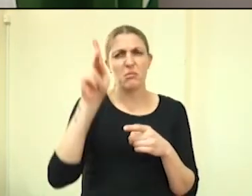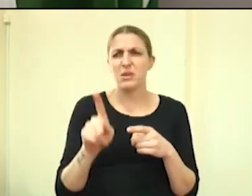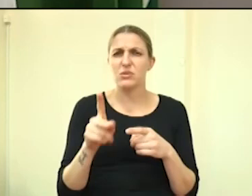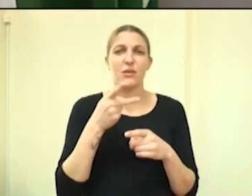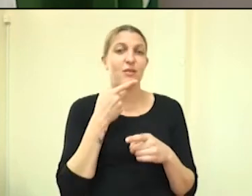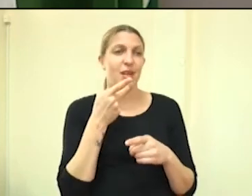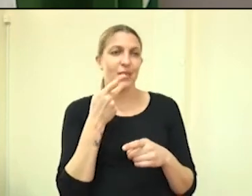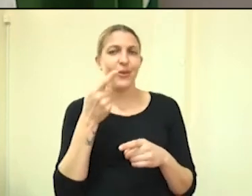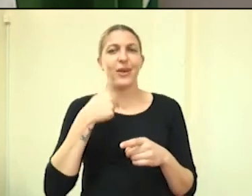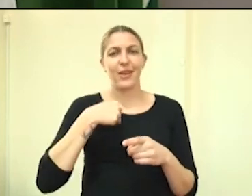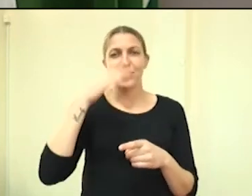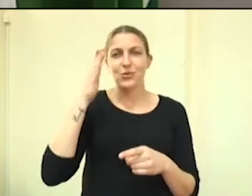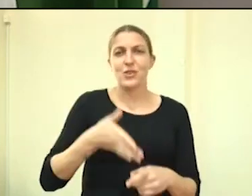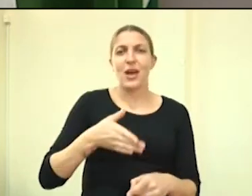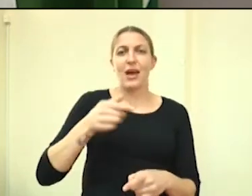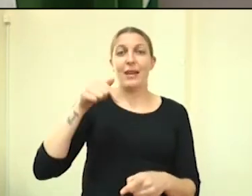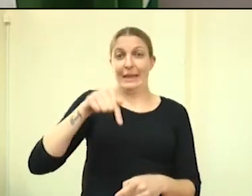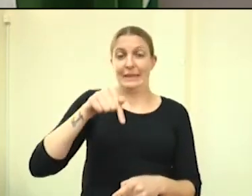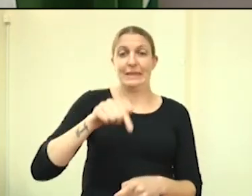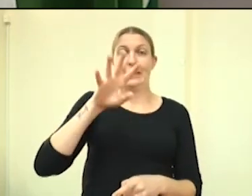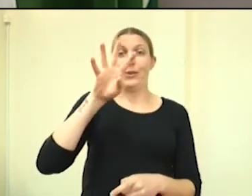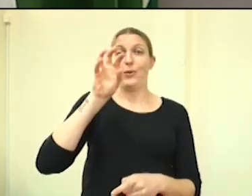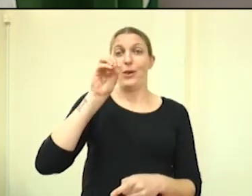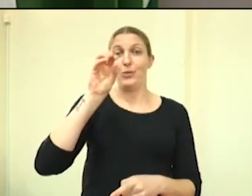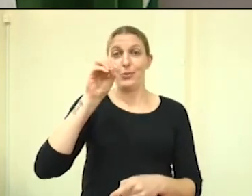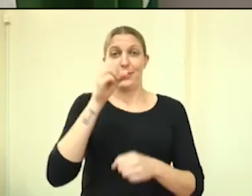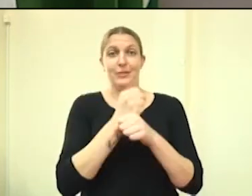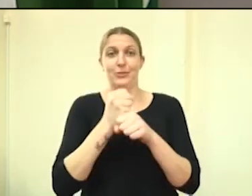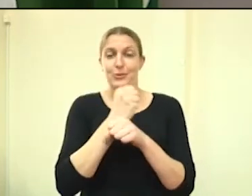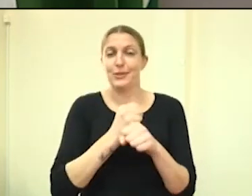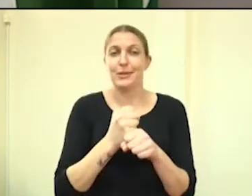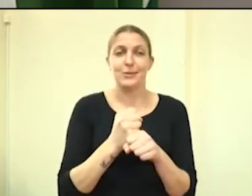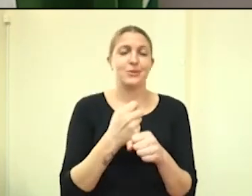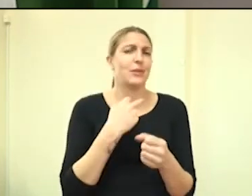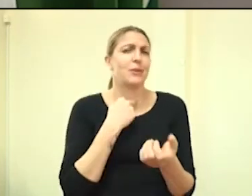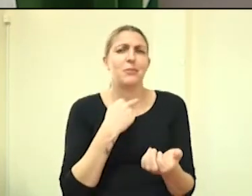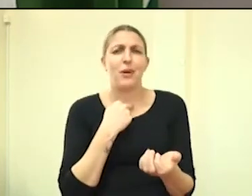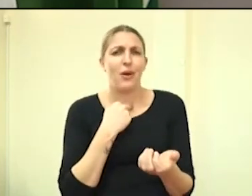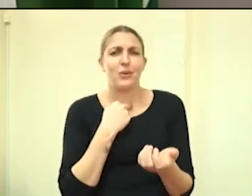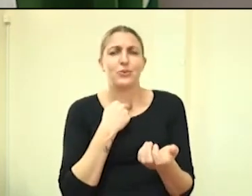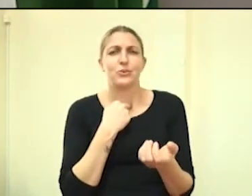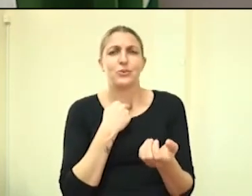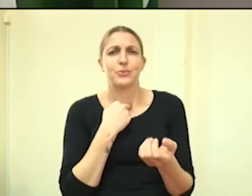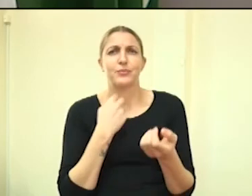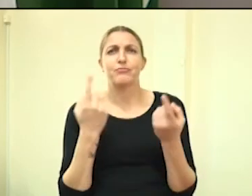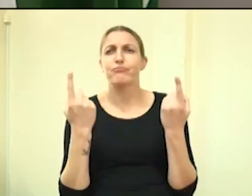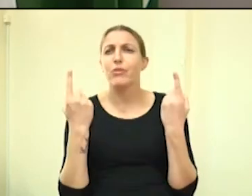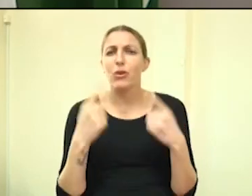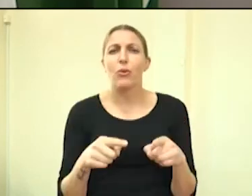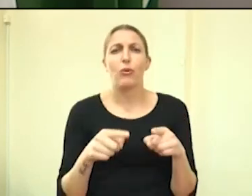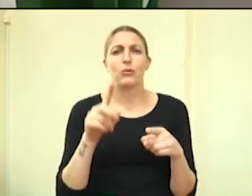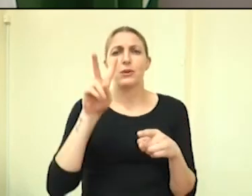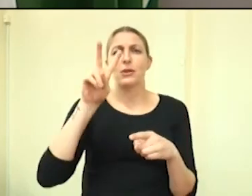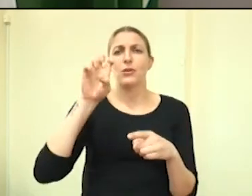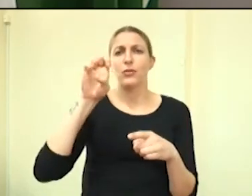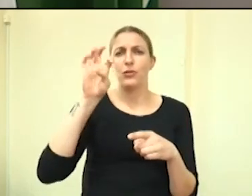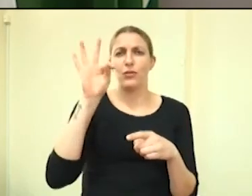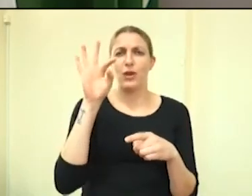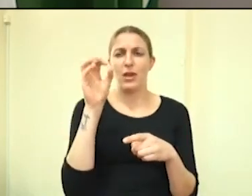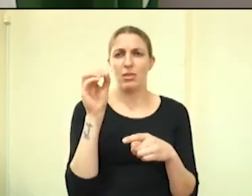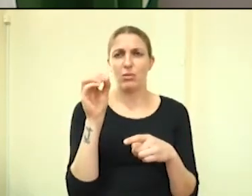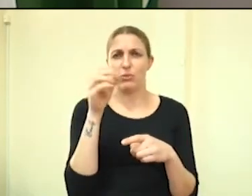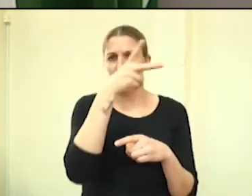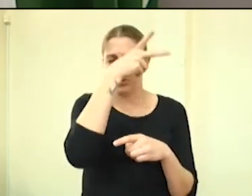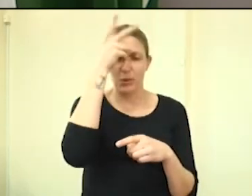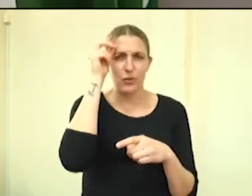né, eu não posso realmente votar contrário a um veto do prefeito quando ele é